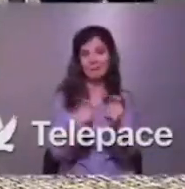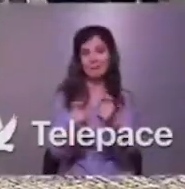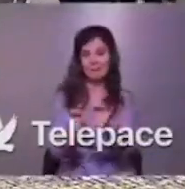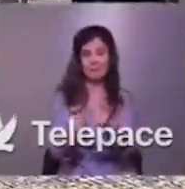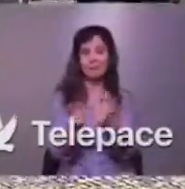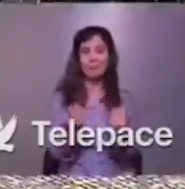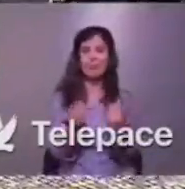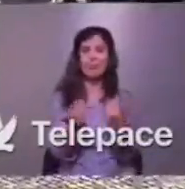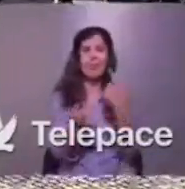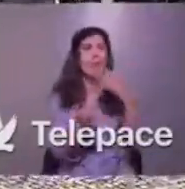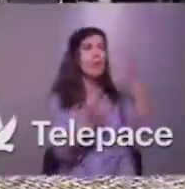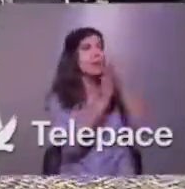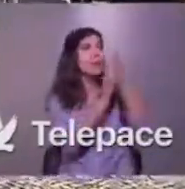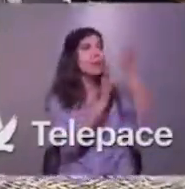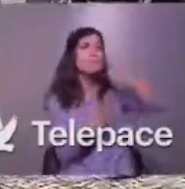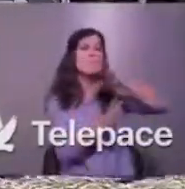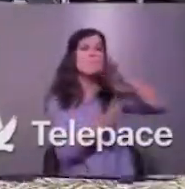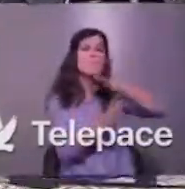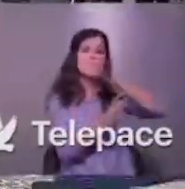microfone está